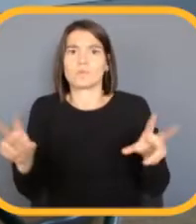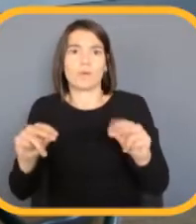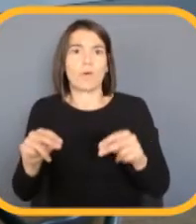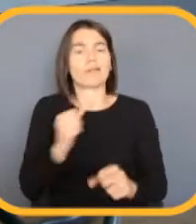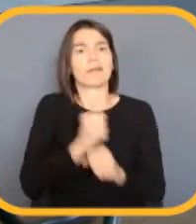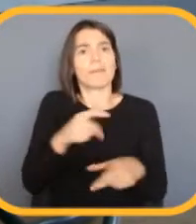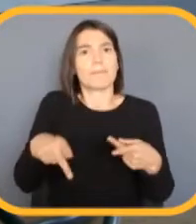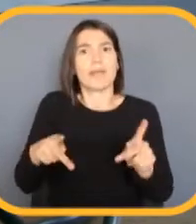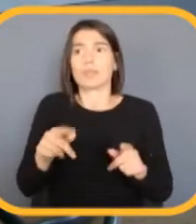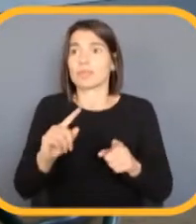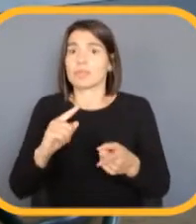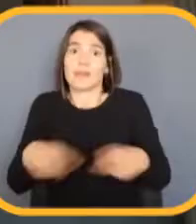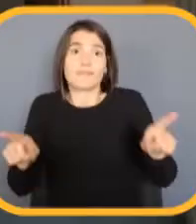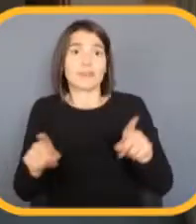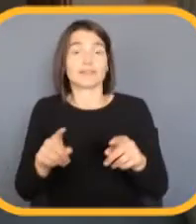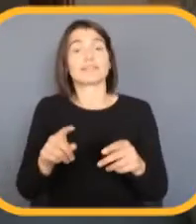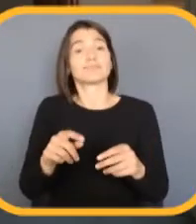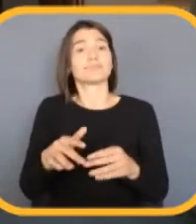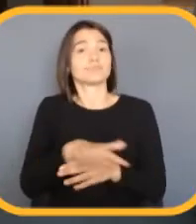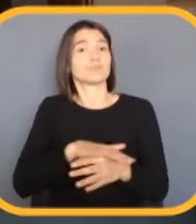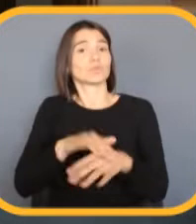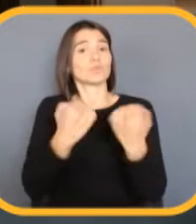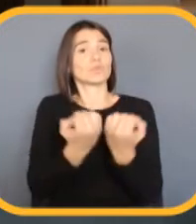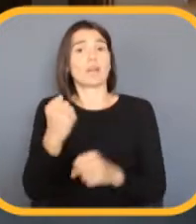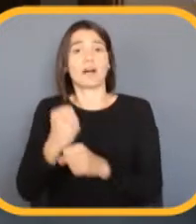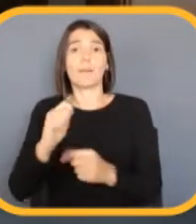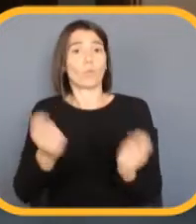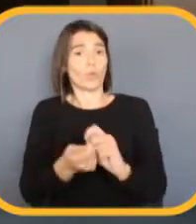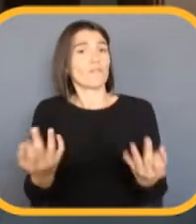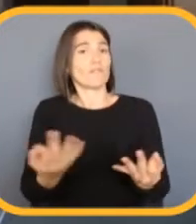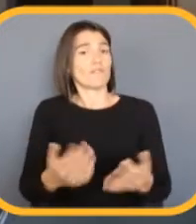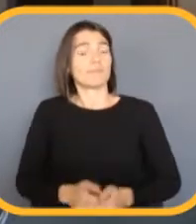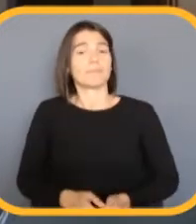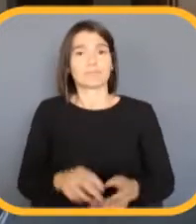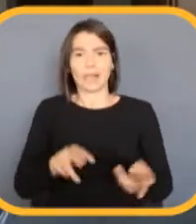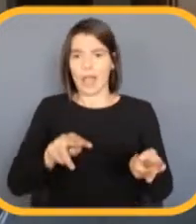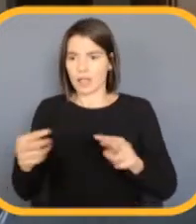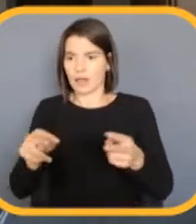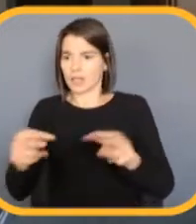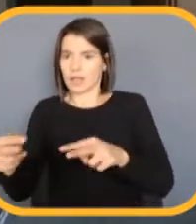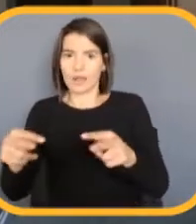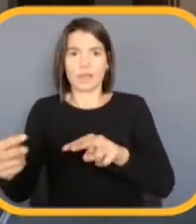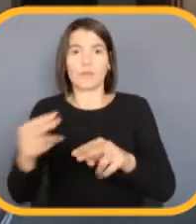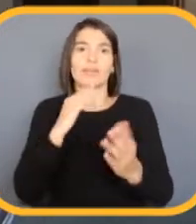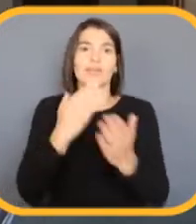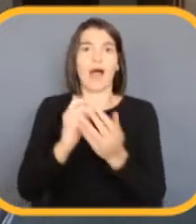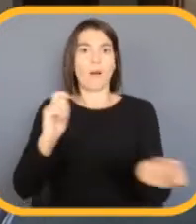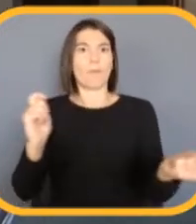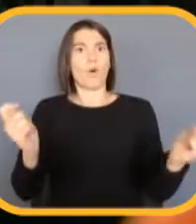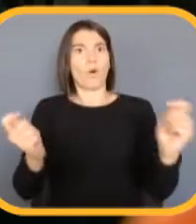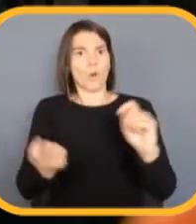utilização diária de novas ferramentas e para a adoção de métodos de trabalho que vieram alterar o paradigma social e